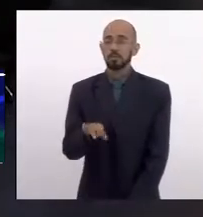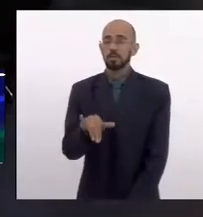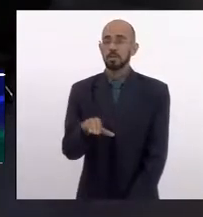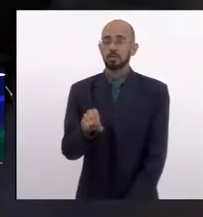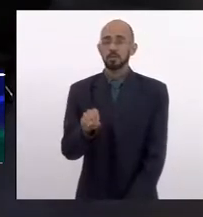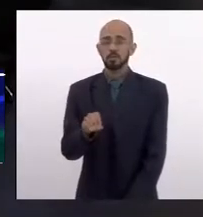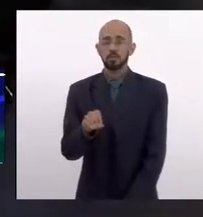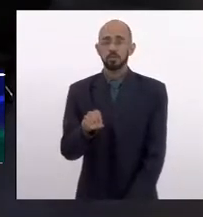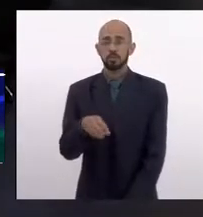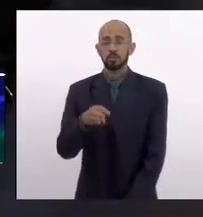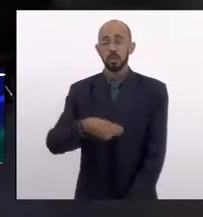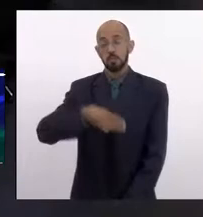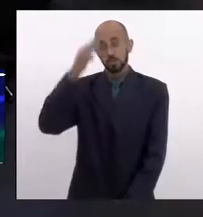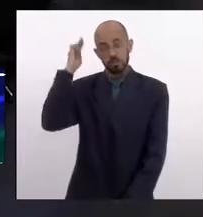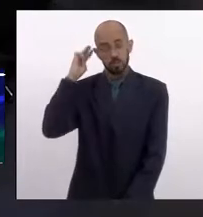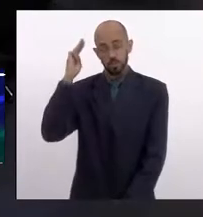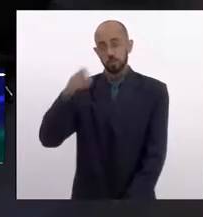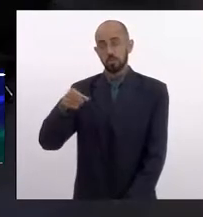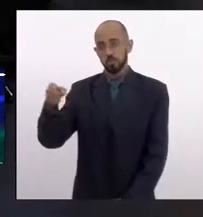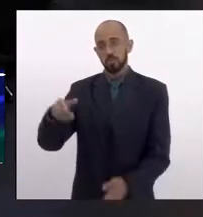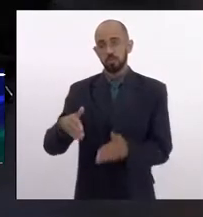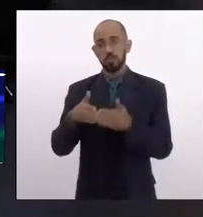do Estado Márcio Pacheco